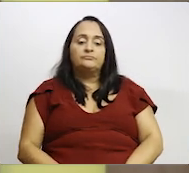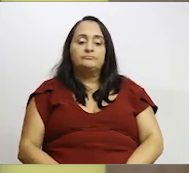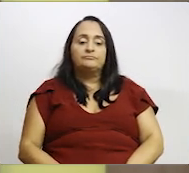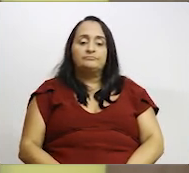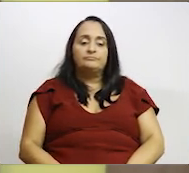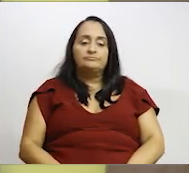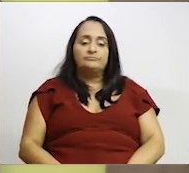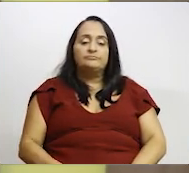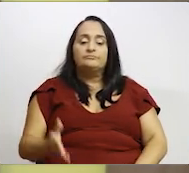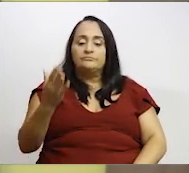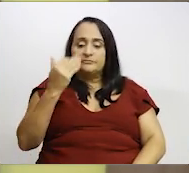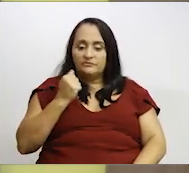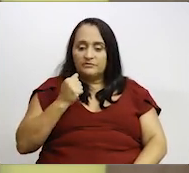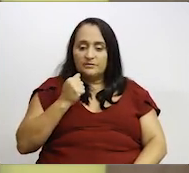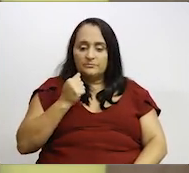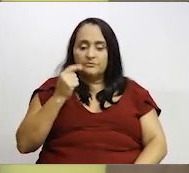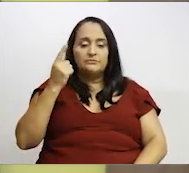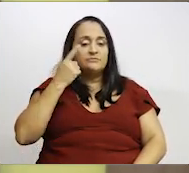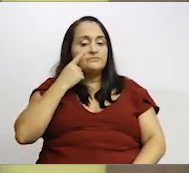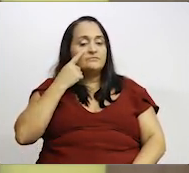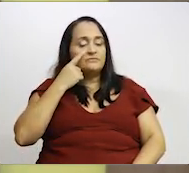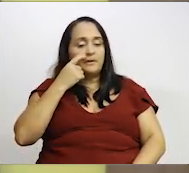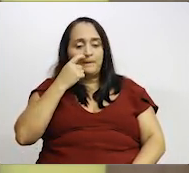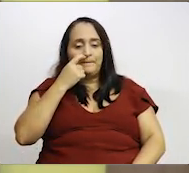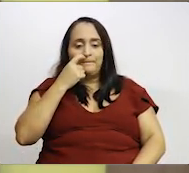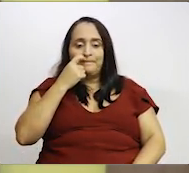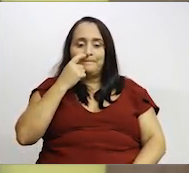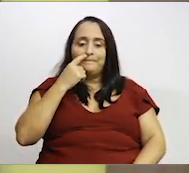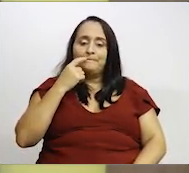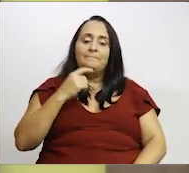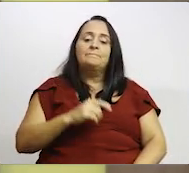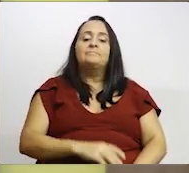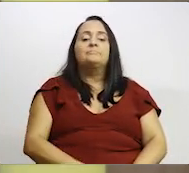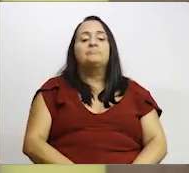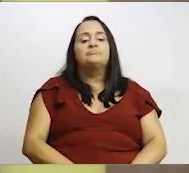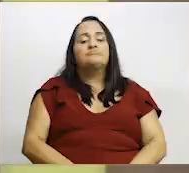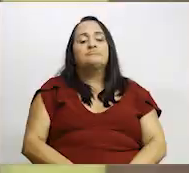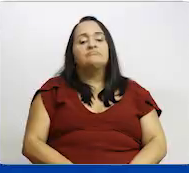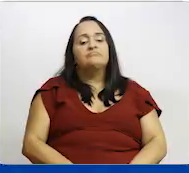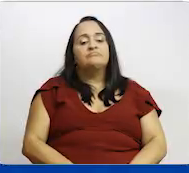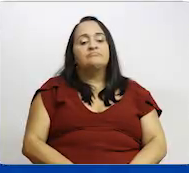Vamos conferir no próximo slide. 3, 2,